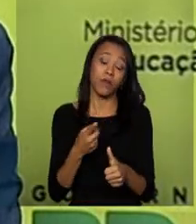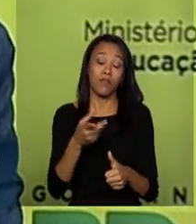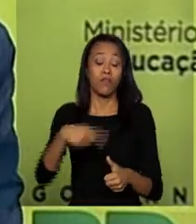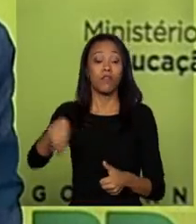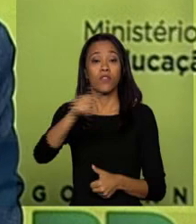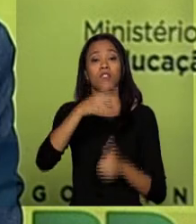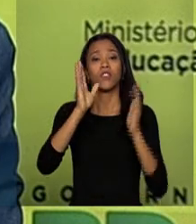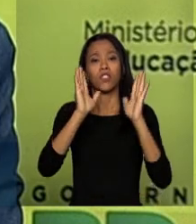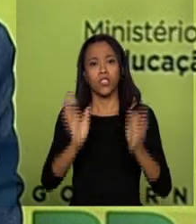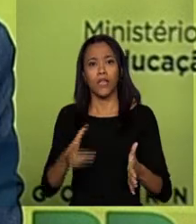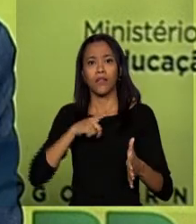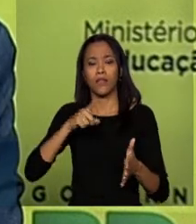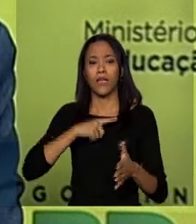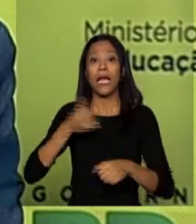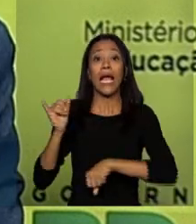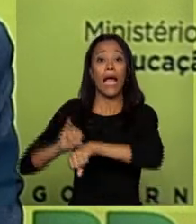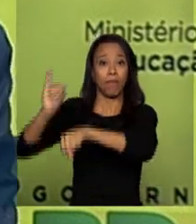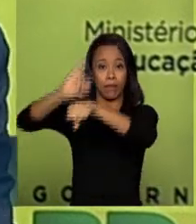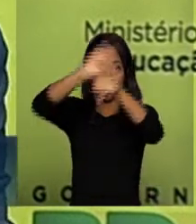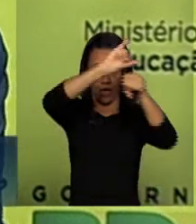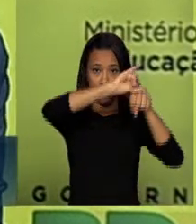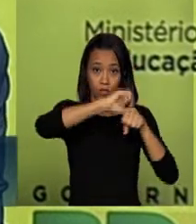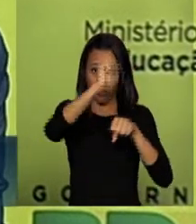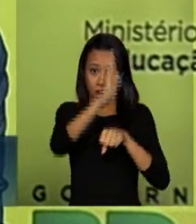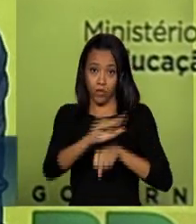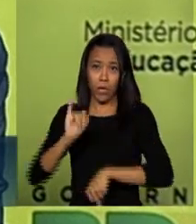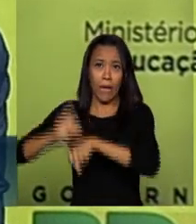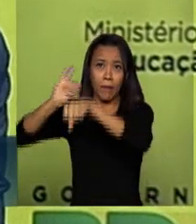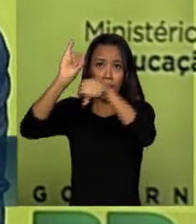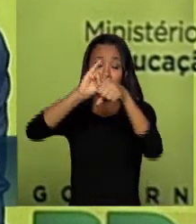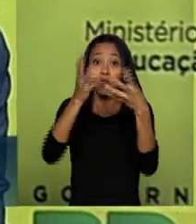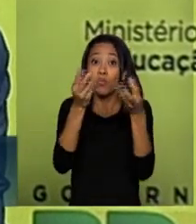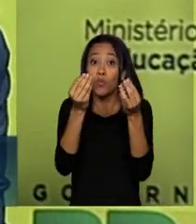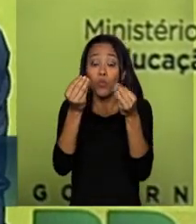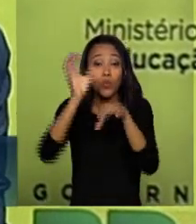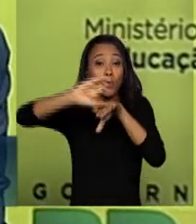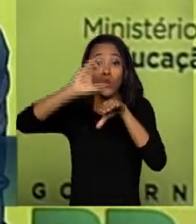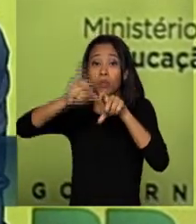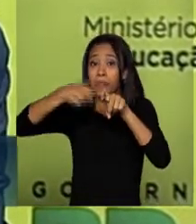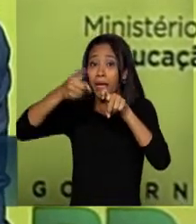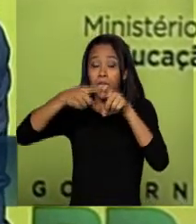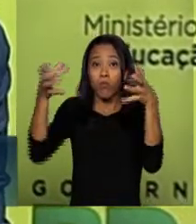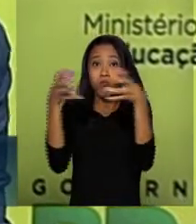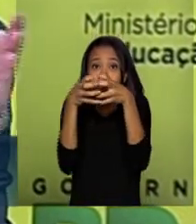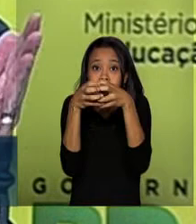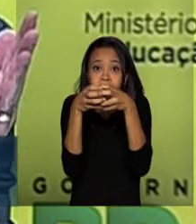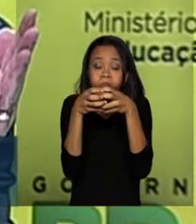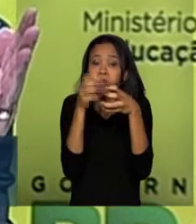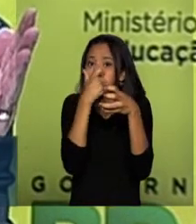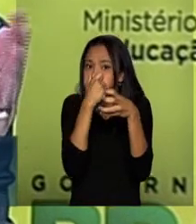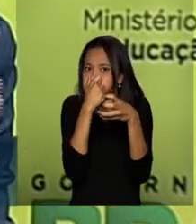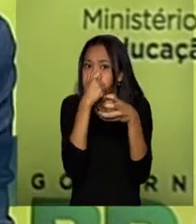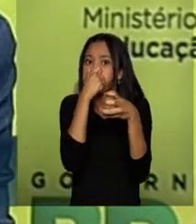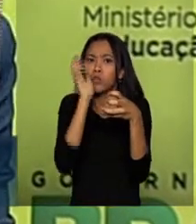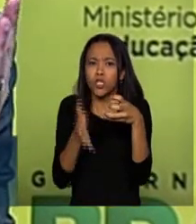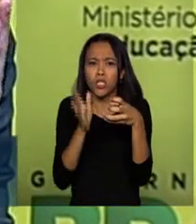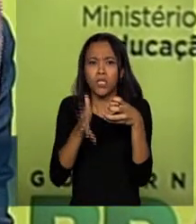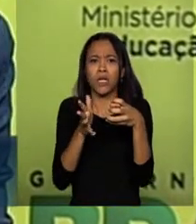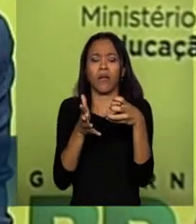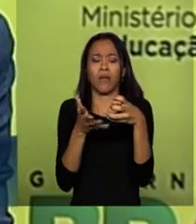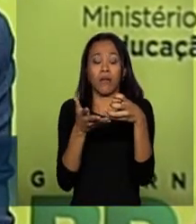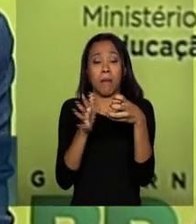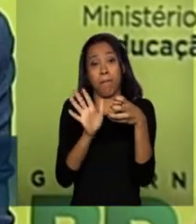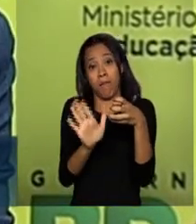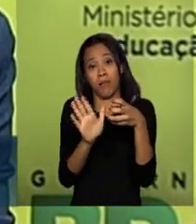existe já uma grande concentração nas capitais, você já tem um nível de curso de medicina, de número de vagas por habitante que atende às demandas das